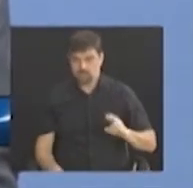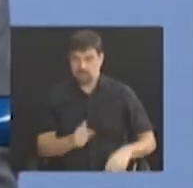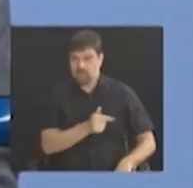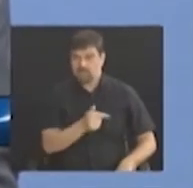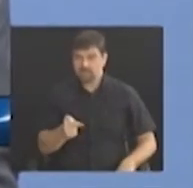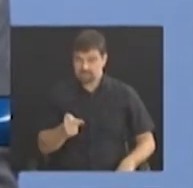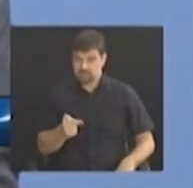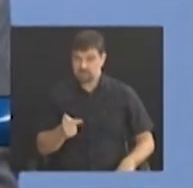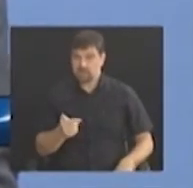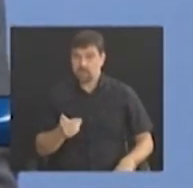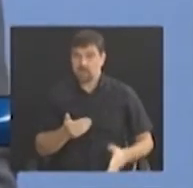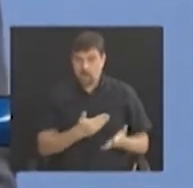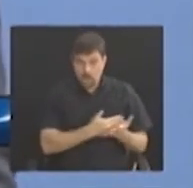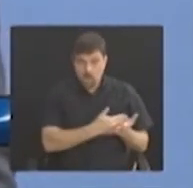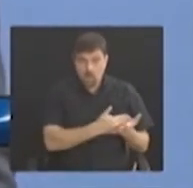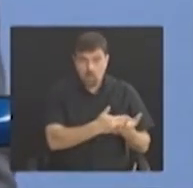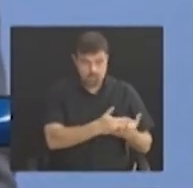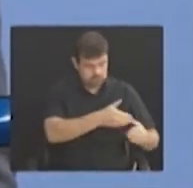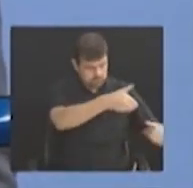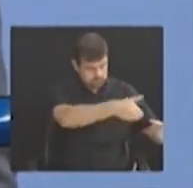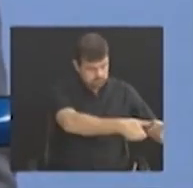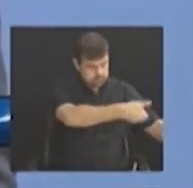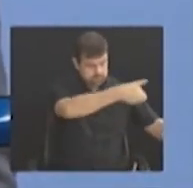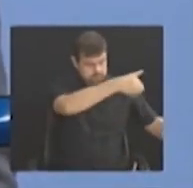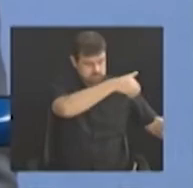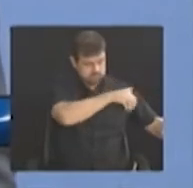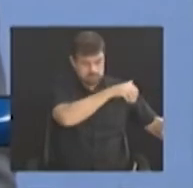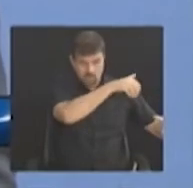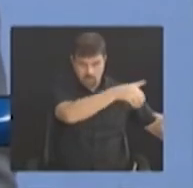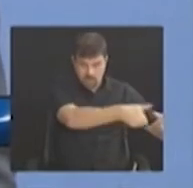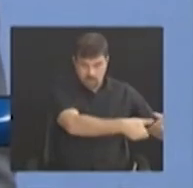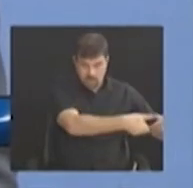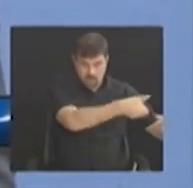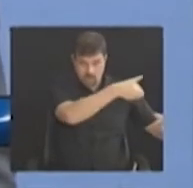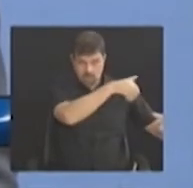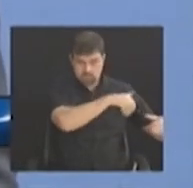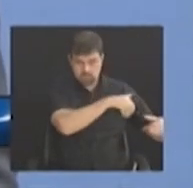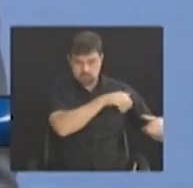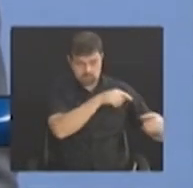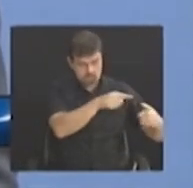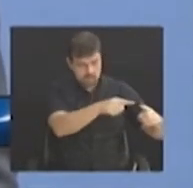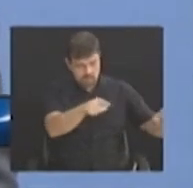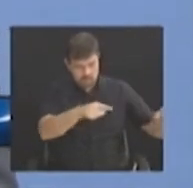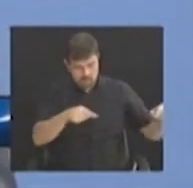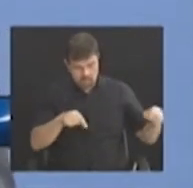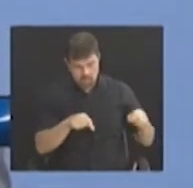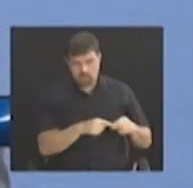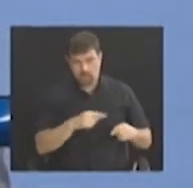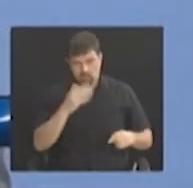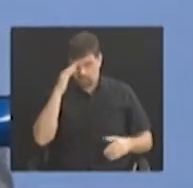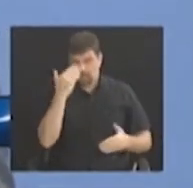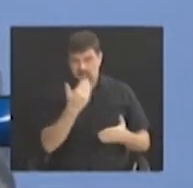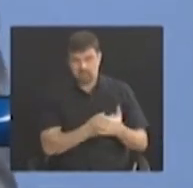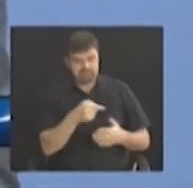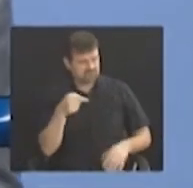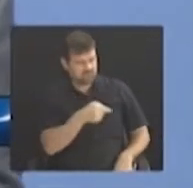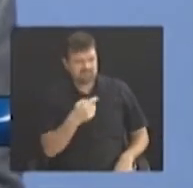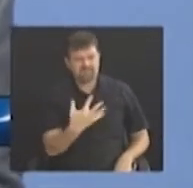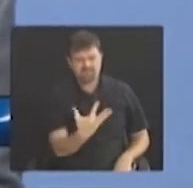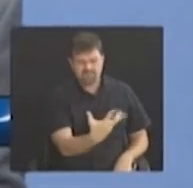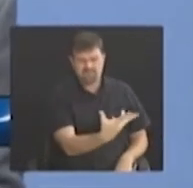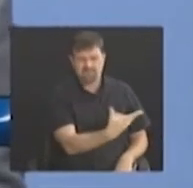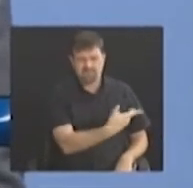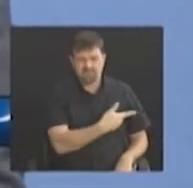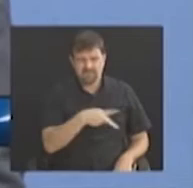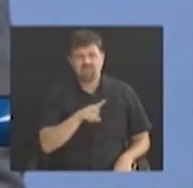começou. Já começou a limpeza. Eu acredito que vai ficar muito bonito. Eu acredito que vai